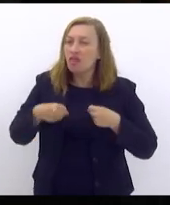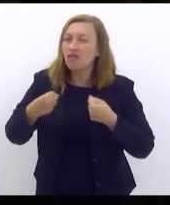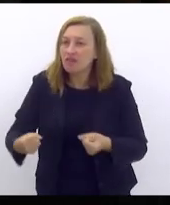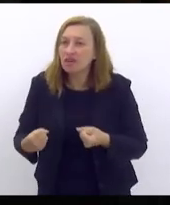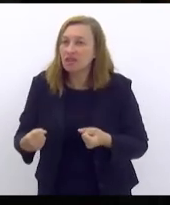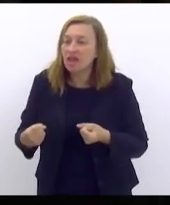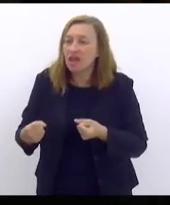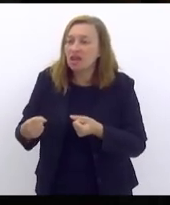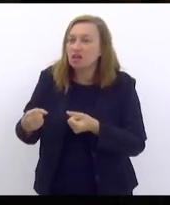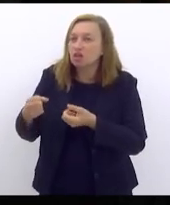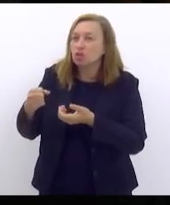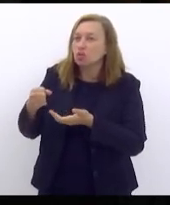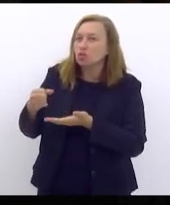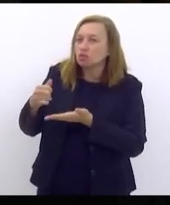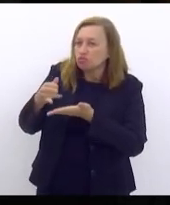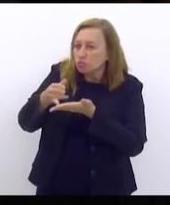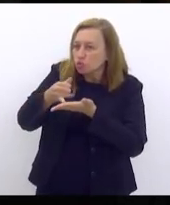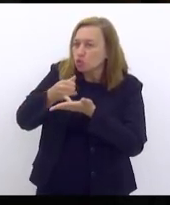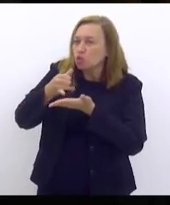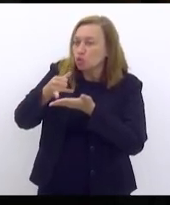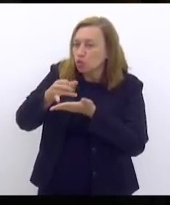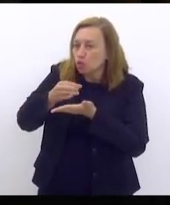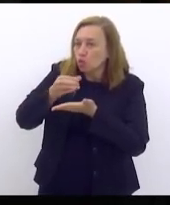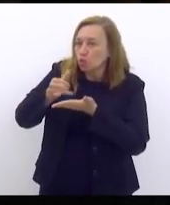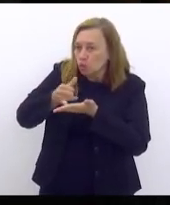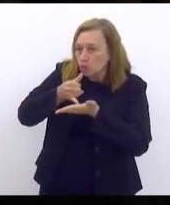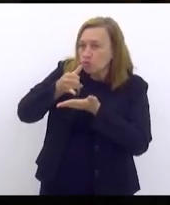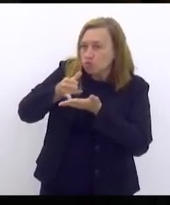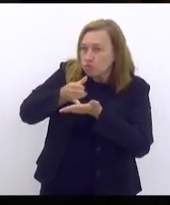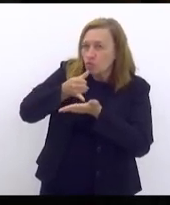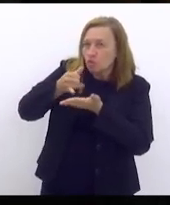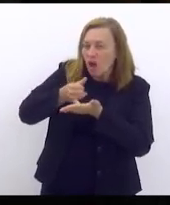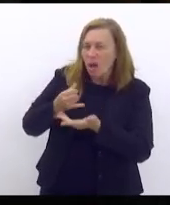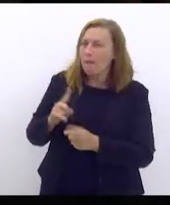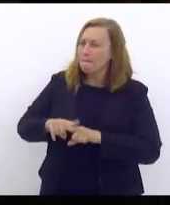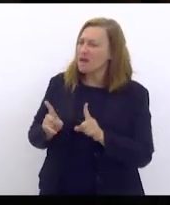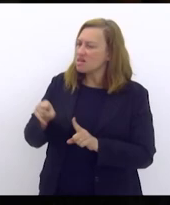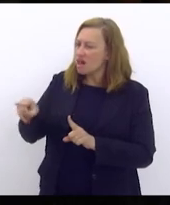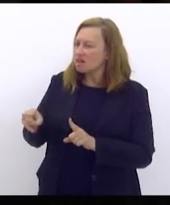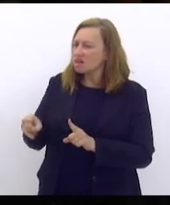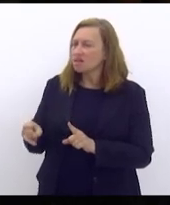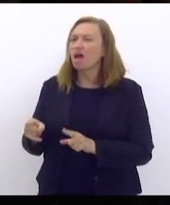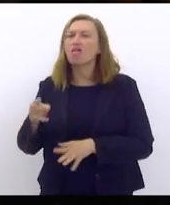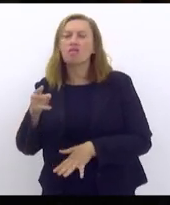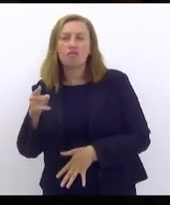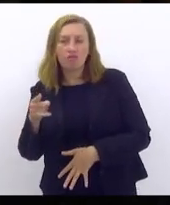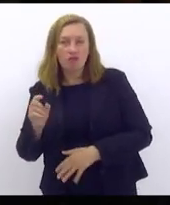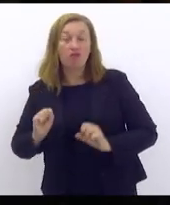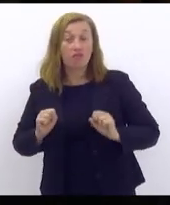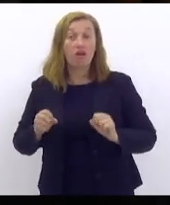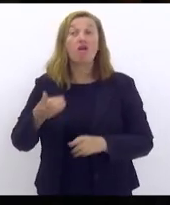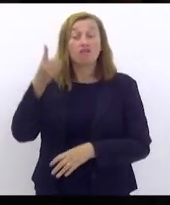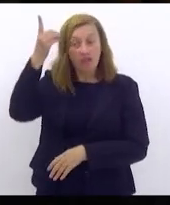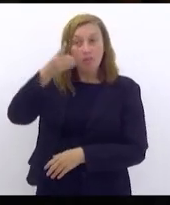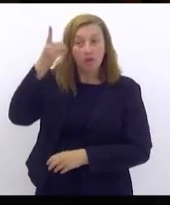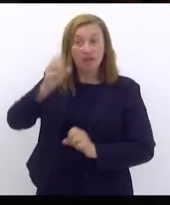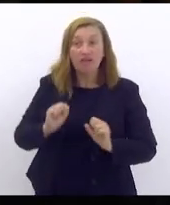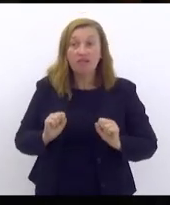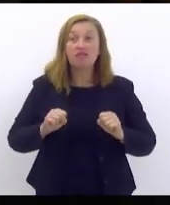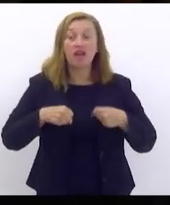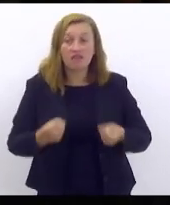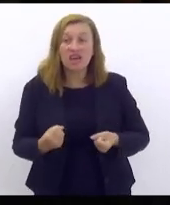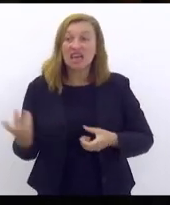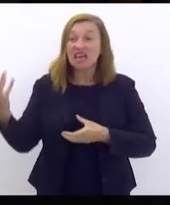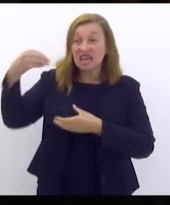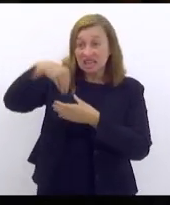de crack? Mas essa deputada defende. Essa deputada que nos antecedeu, ela defende que dentro da sua família